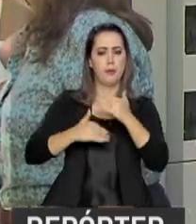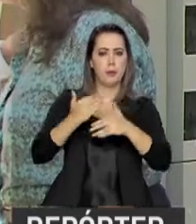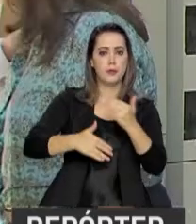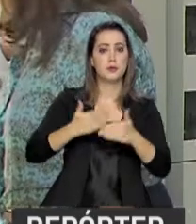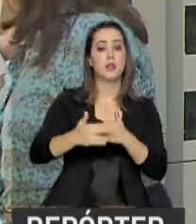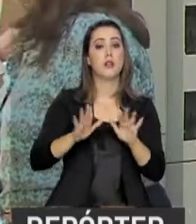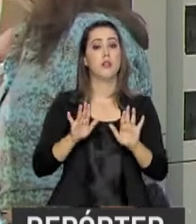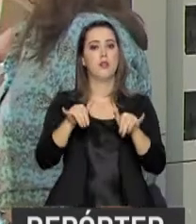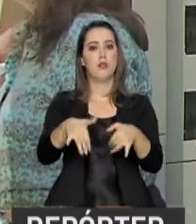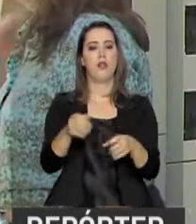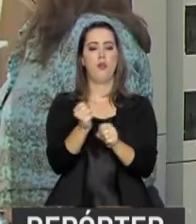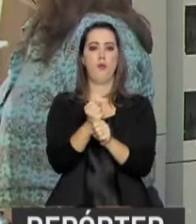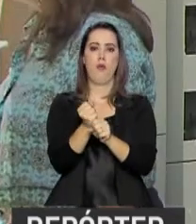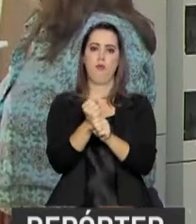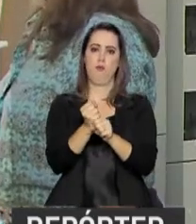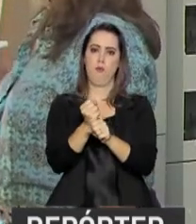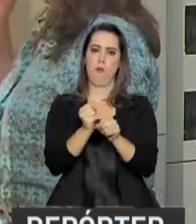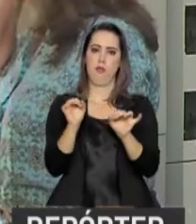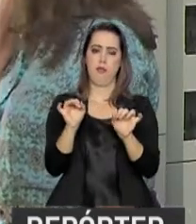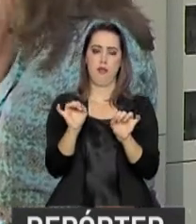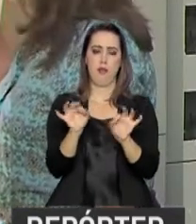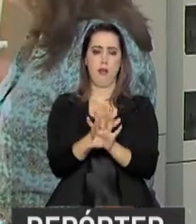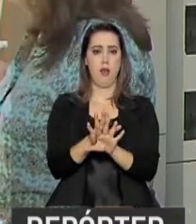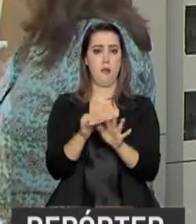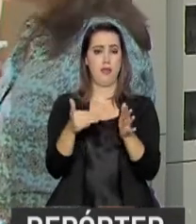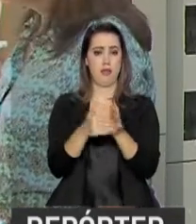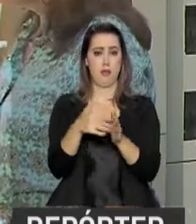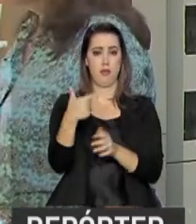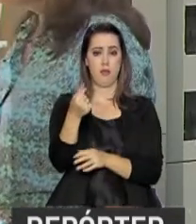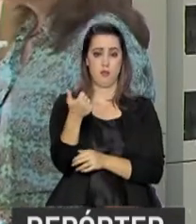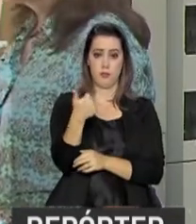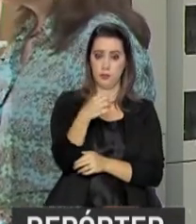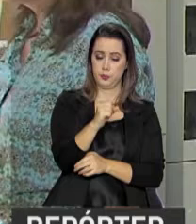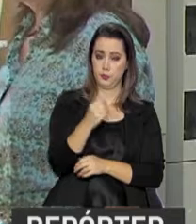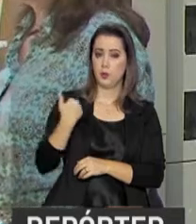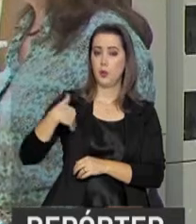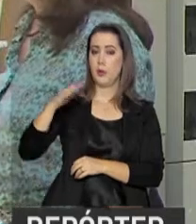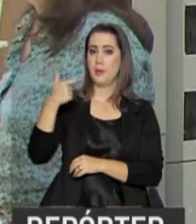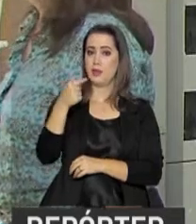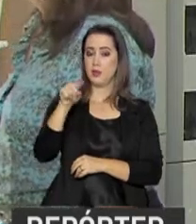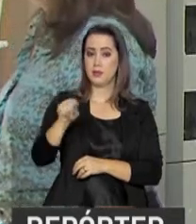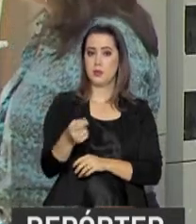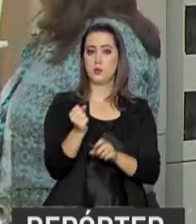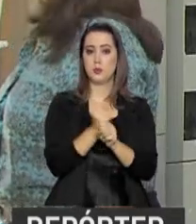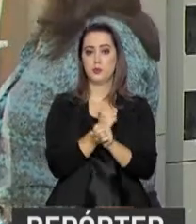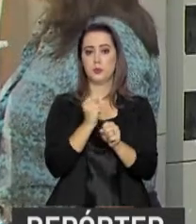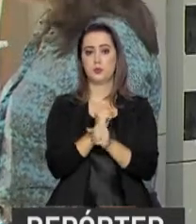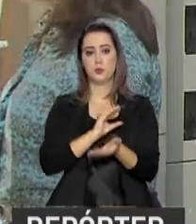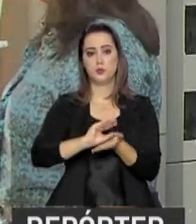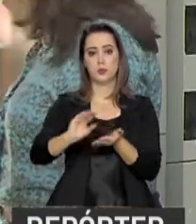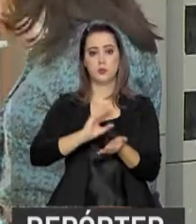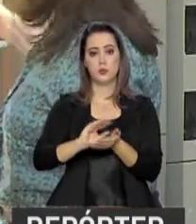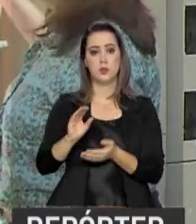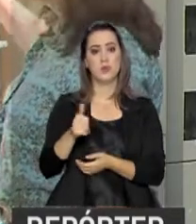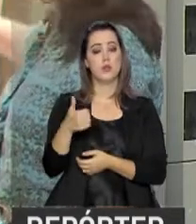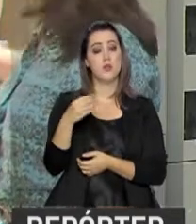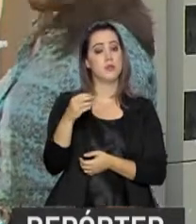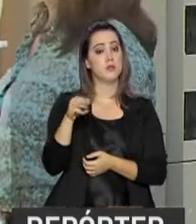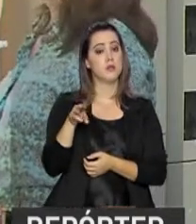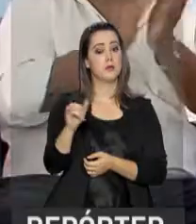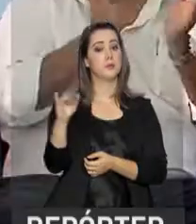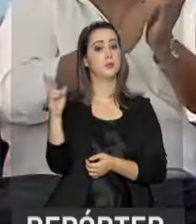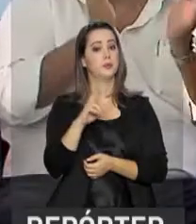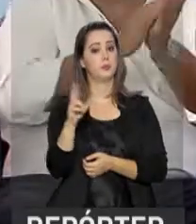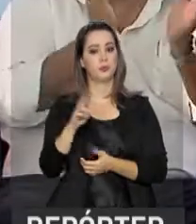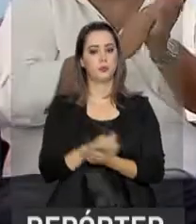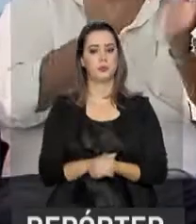concluídas até o final de 2018. São mais de 7 mil obras, um investimento de mais de 100 bilhões de reais.